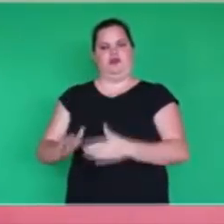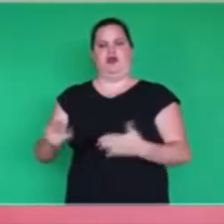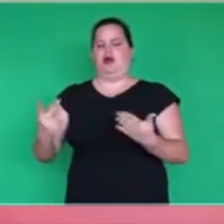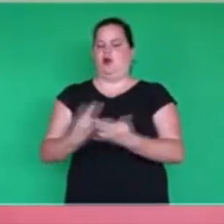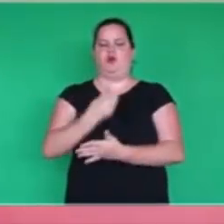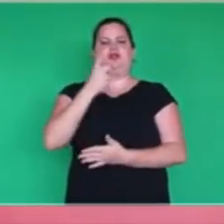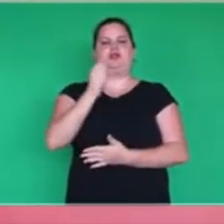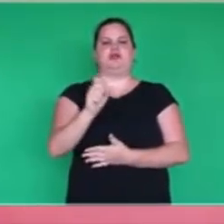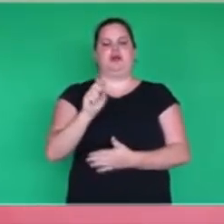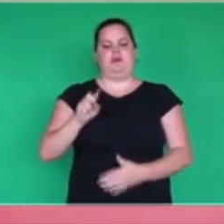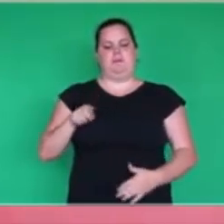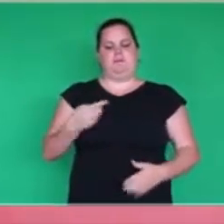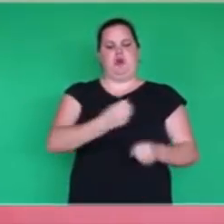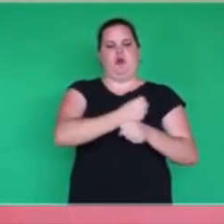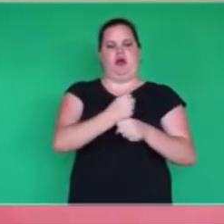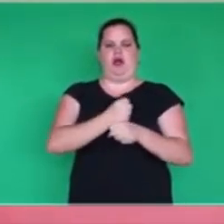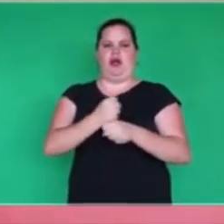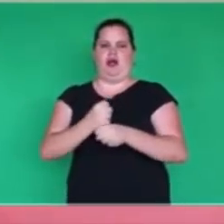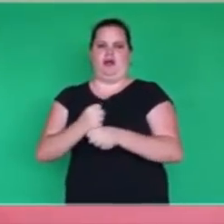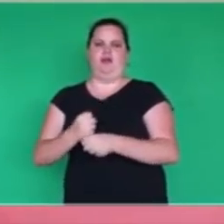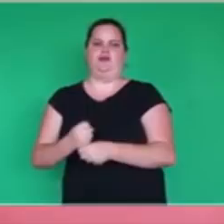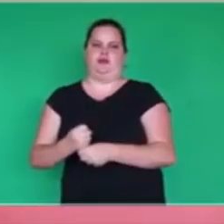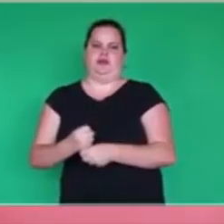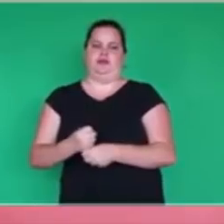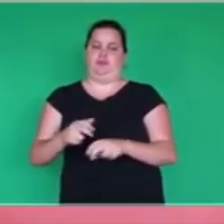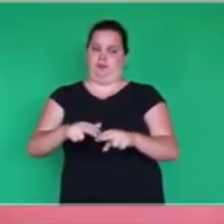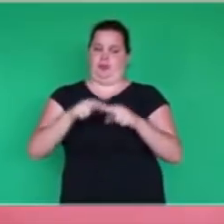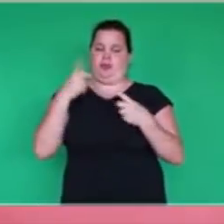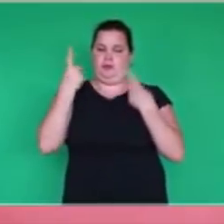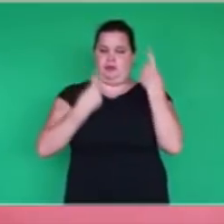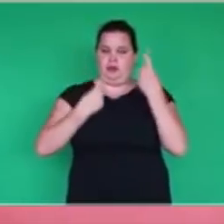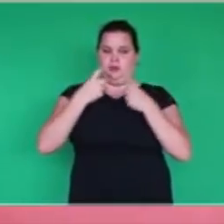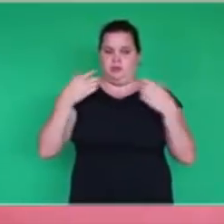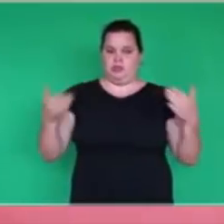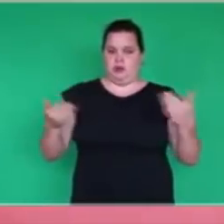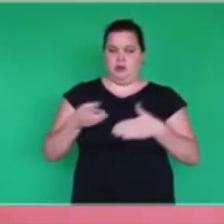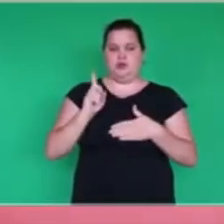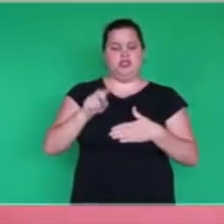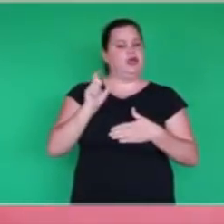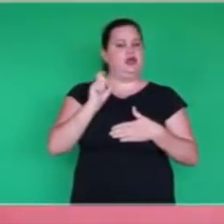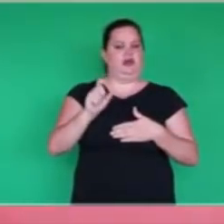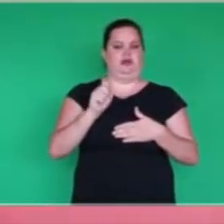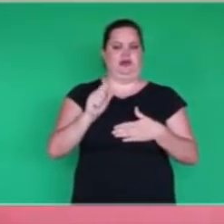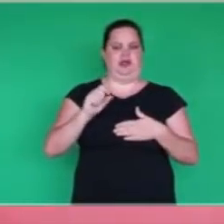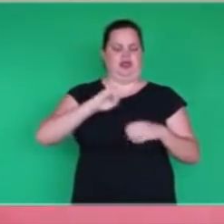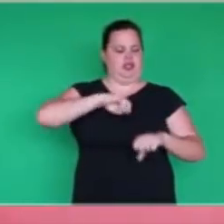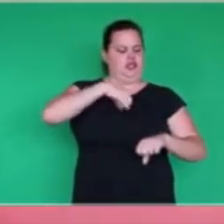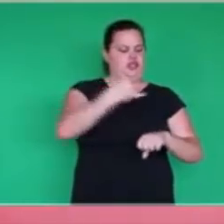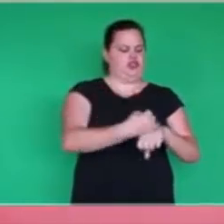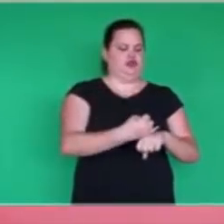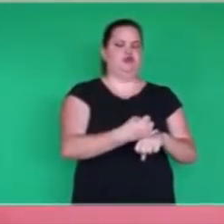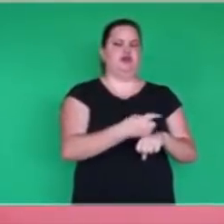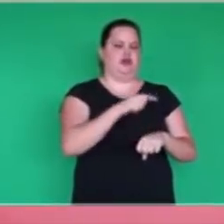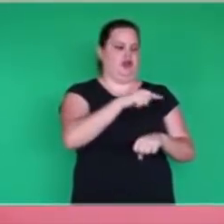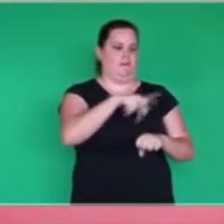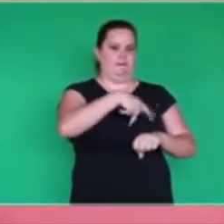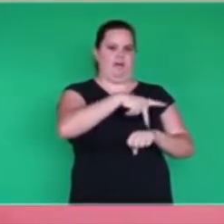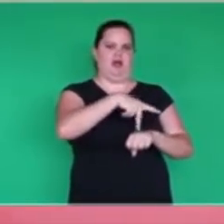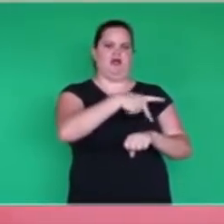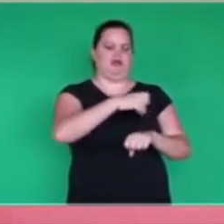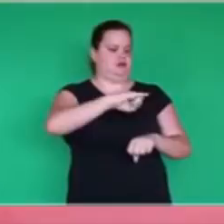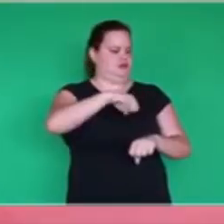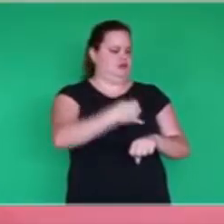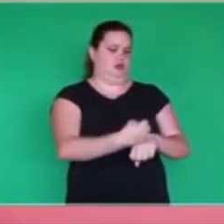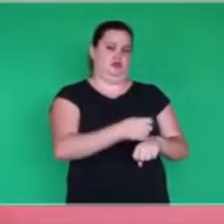milênio. Por isso que a grande preocupação hoje está voltada para Jerusalém. Jerusalém é